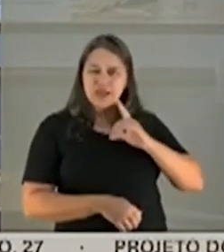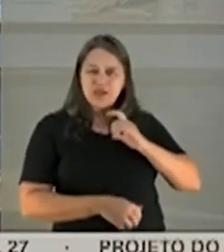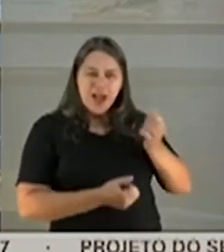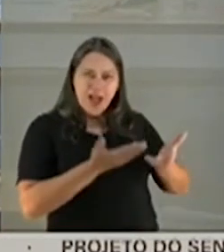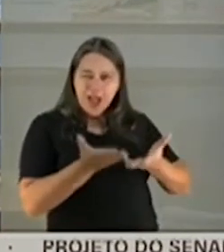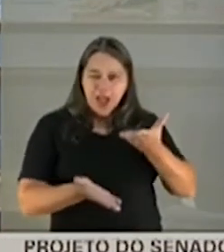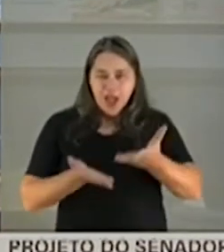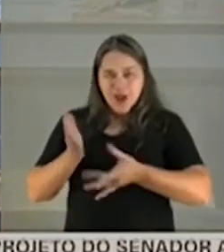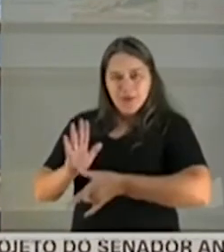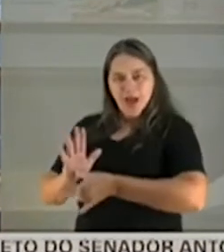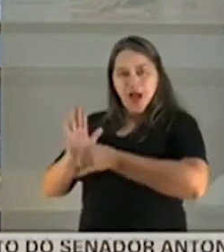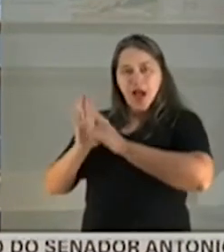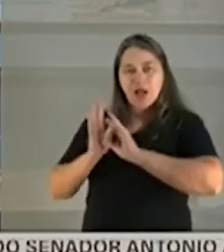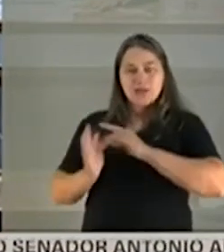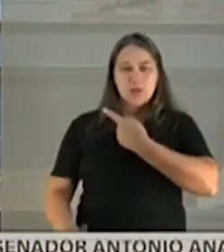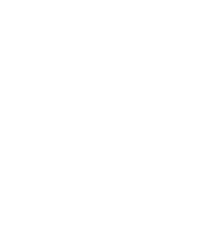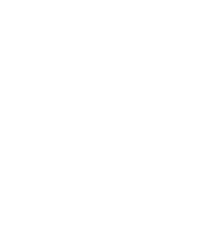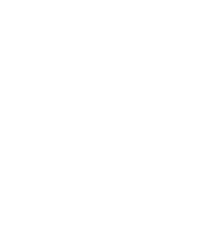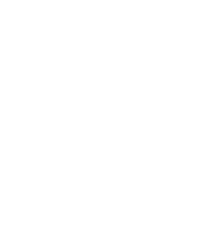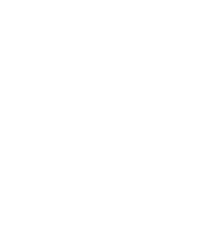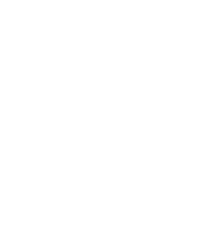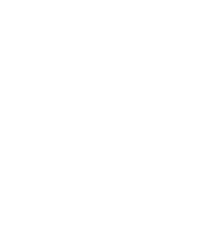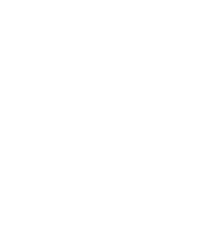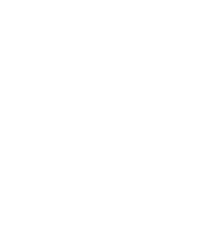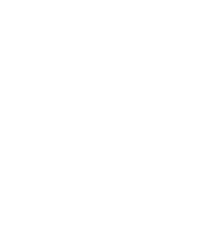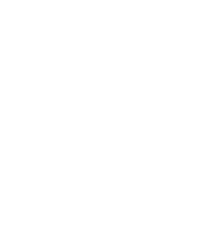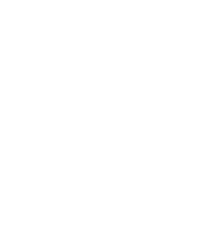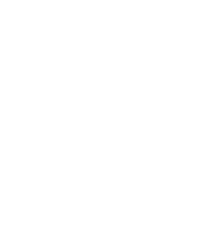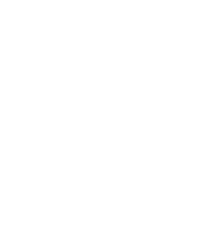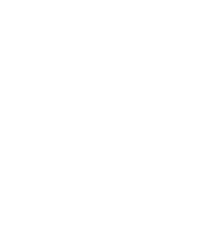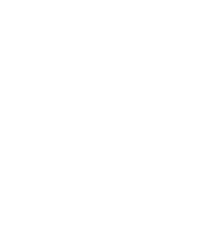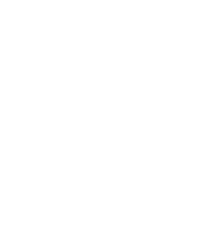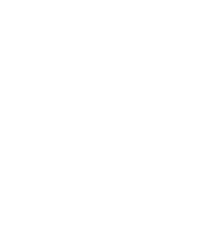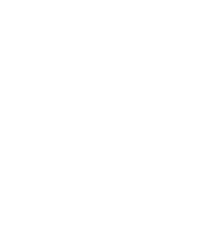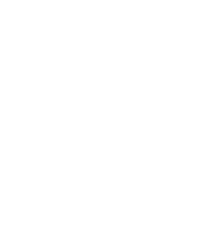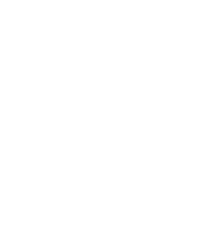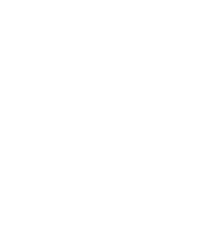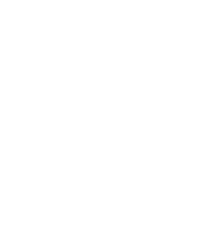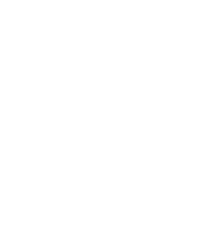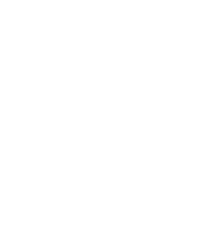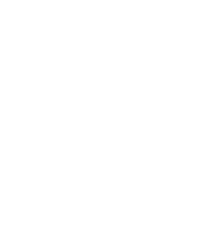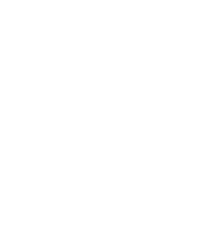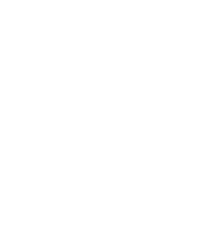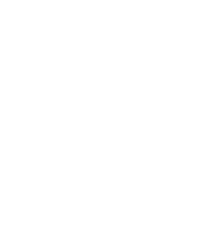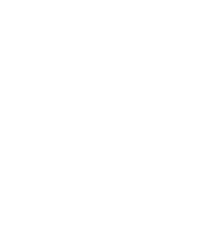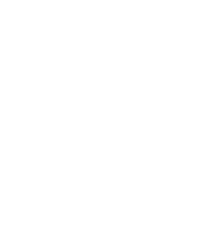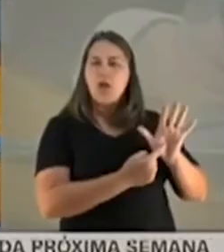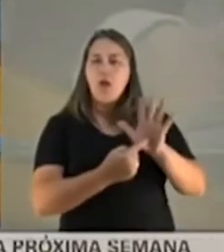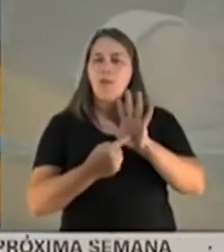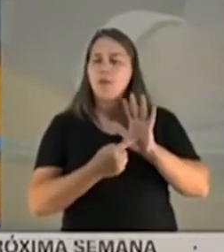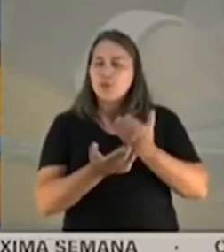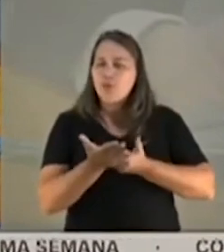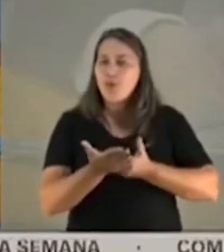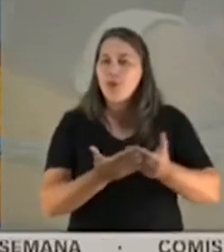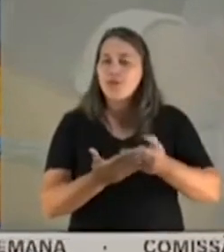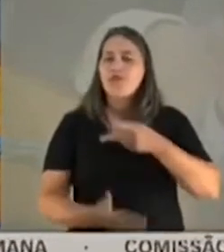relacionamento prévio com o presidente da República? Me reservo ao direito de permanecer em silêncio. Sua exposição inicial foi suficiente